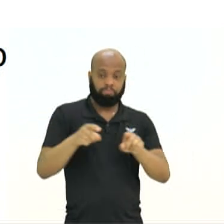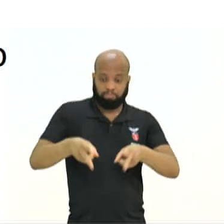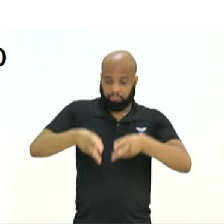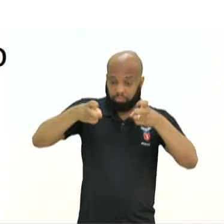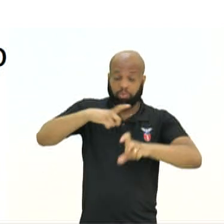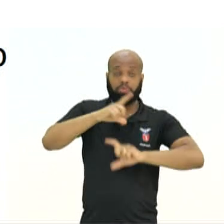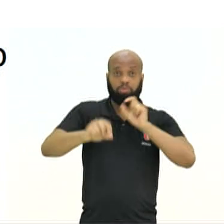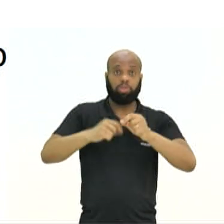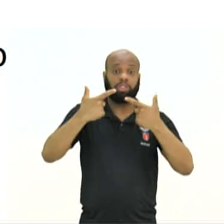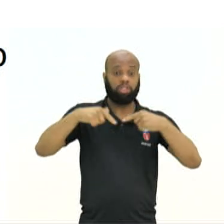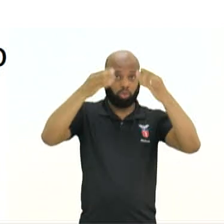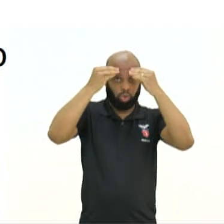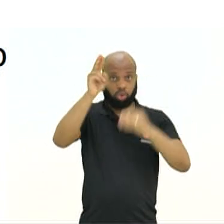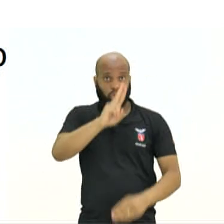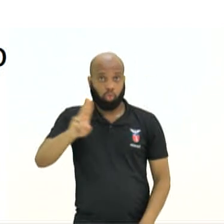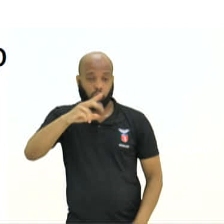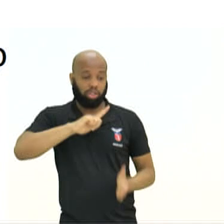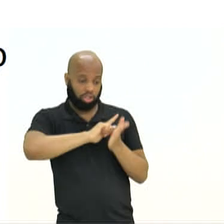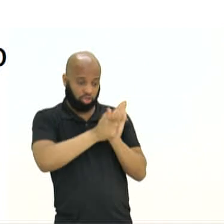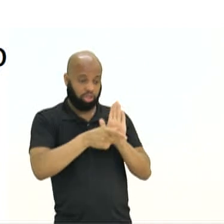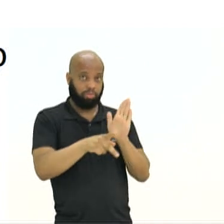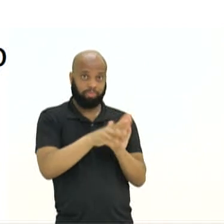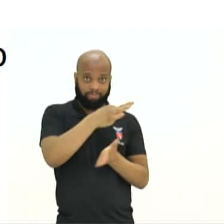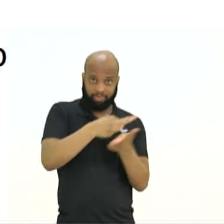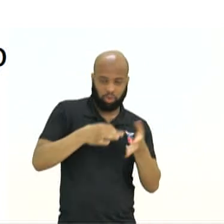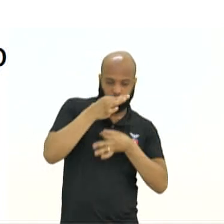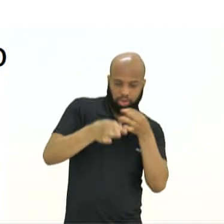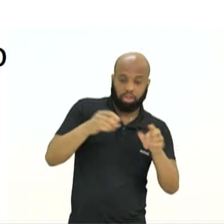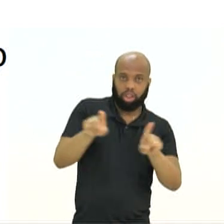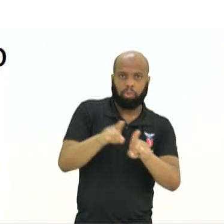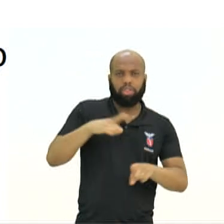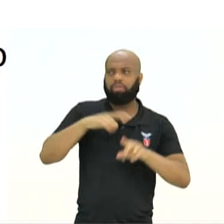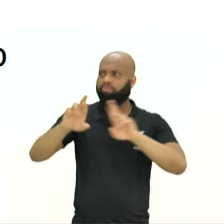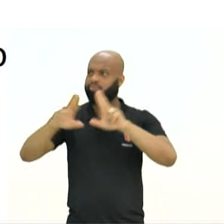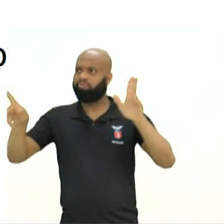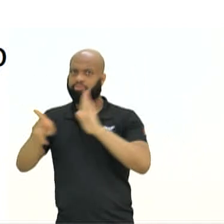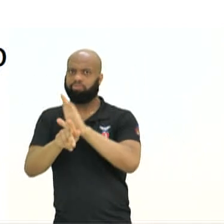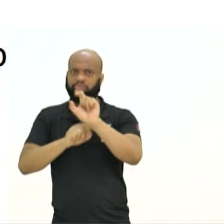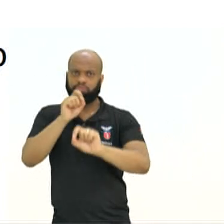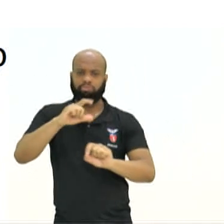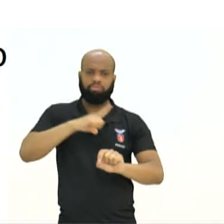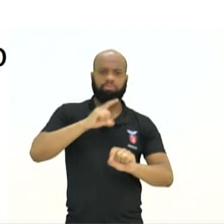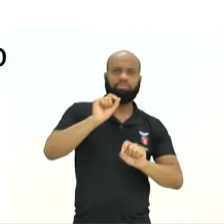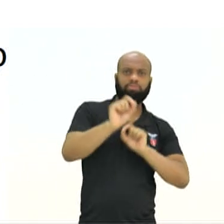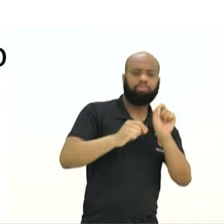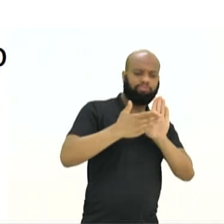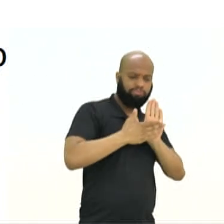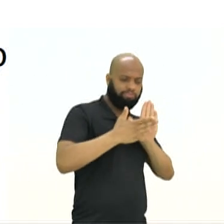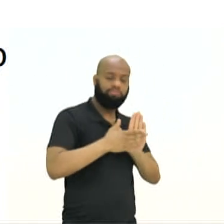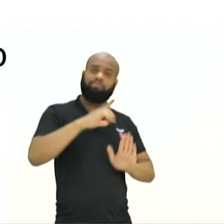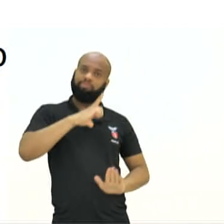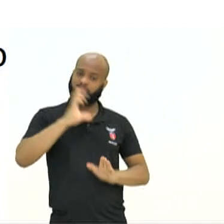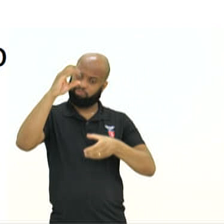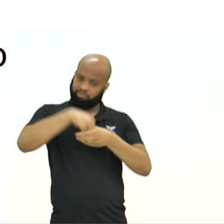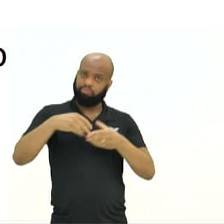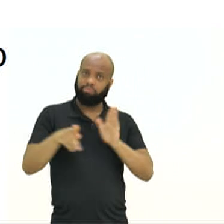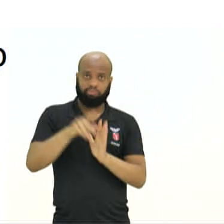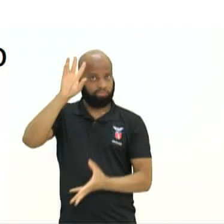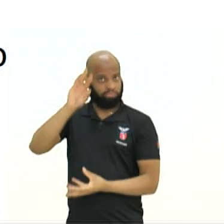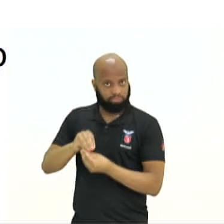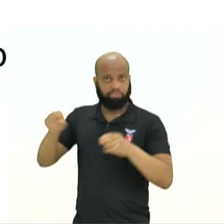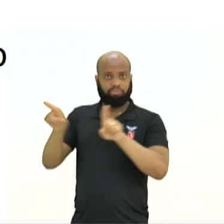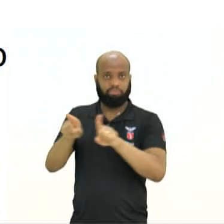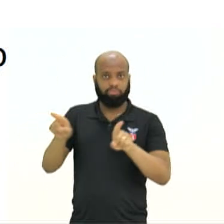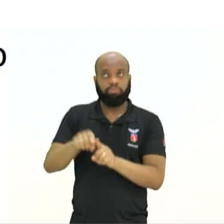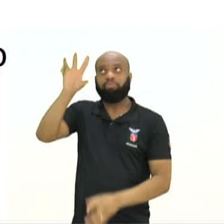importância da linguagem usada no gênero dissertação. Diferenciar os agentes e as propostas possíveis, na conclusão.